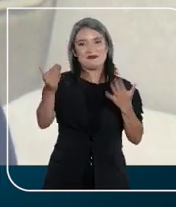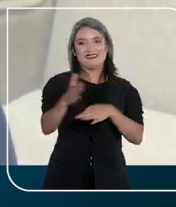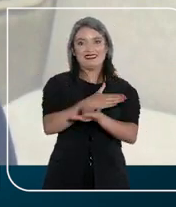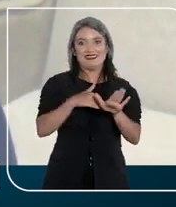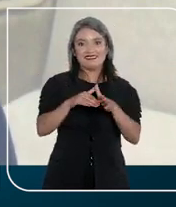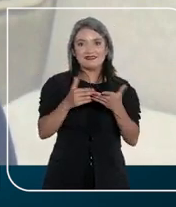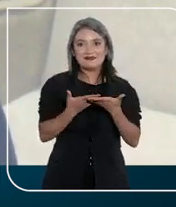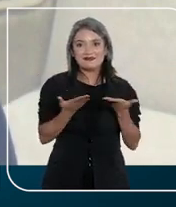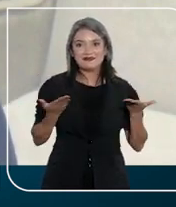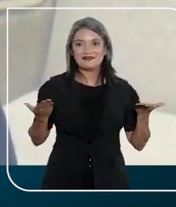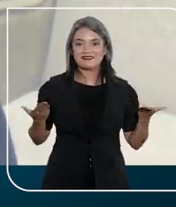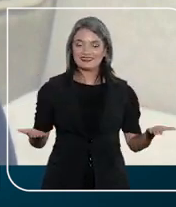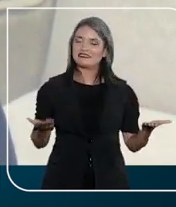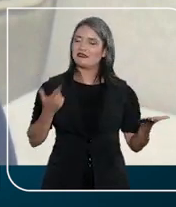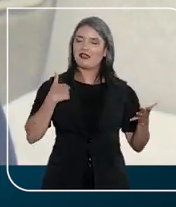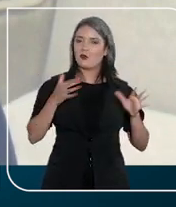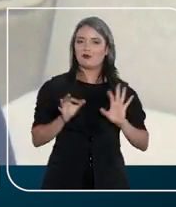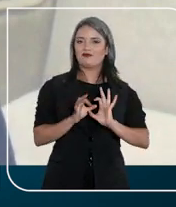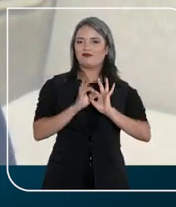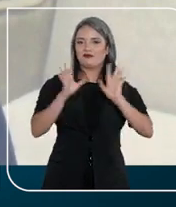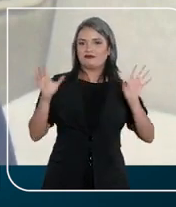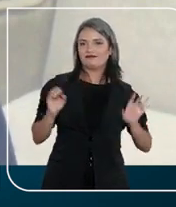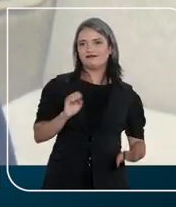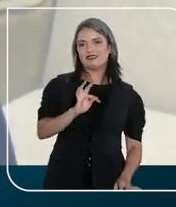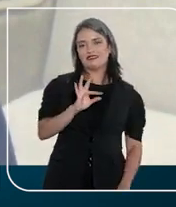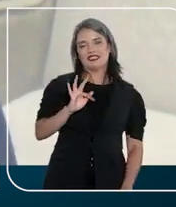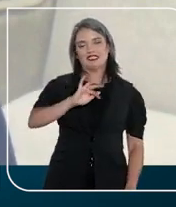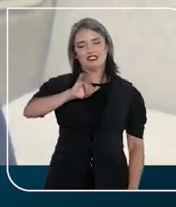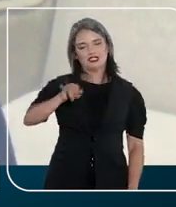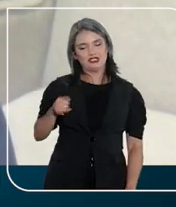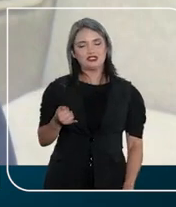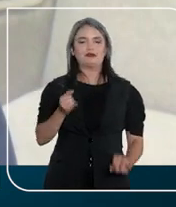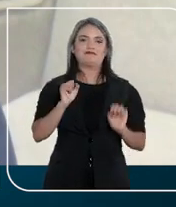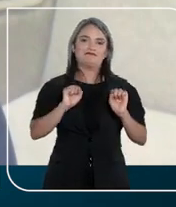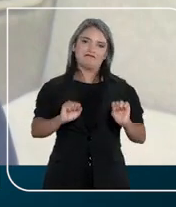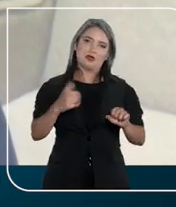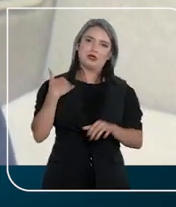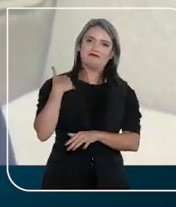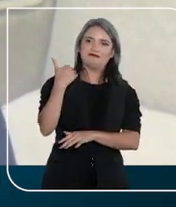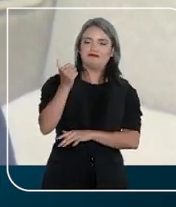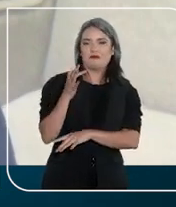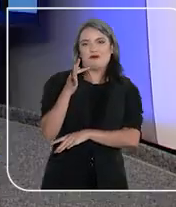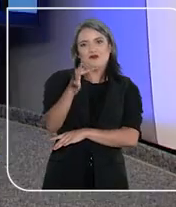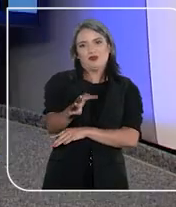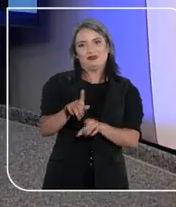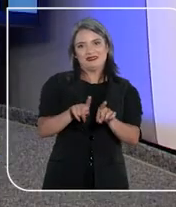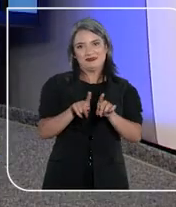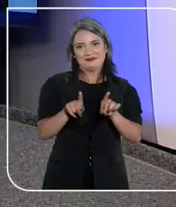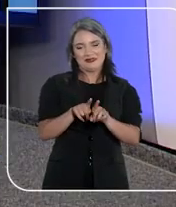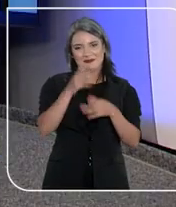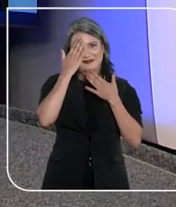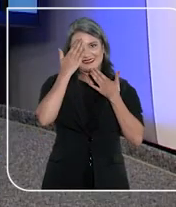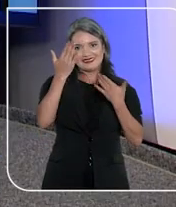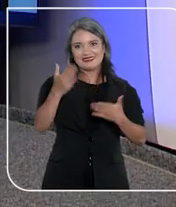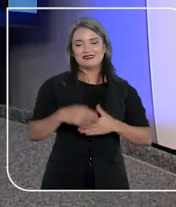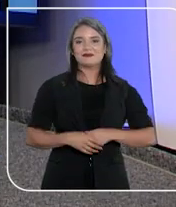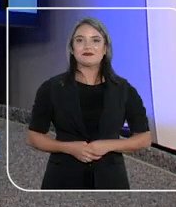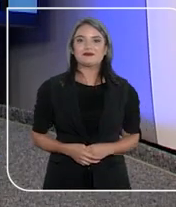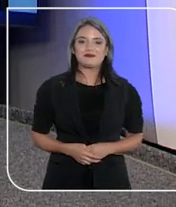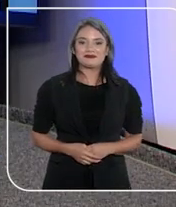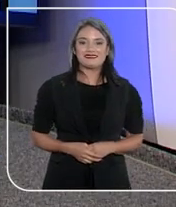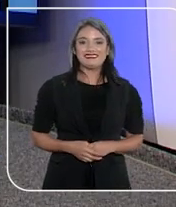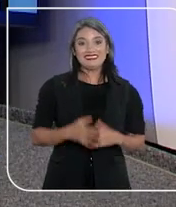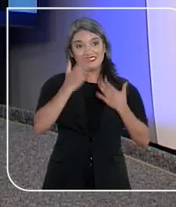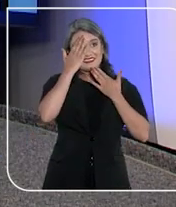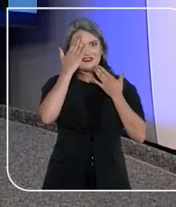todos e me colocar à disposição do Superior Tribunal de Justiça para futuras oportunidades. Muito obrigado. Oba, e a gente adorou